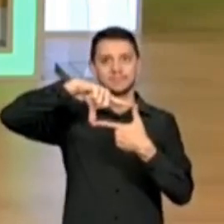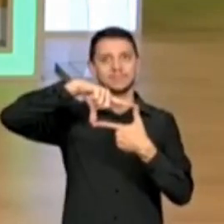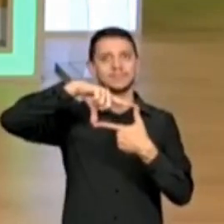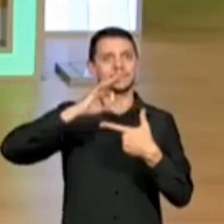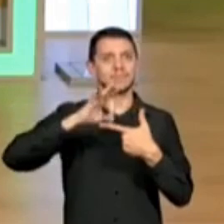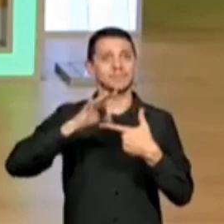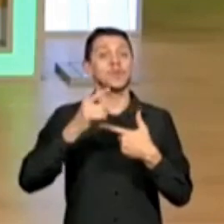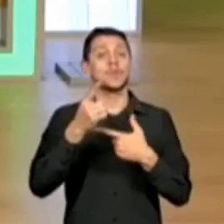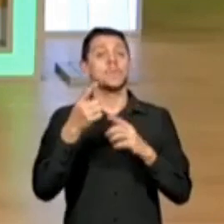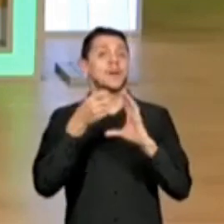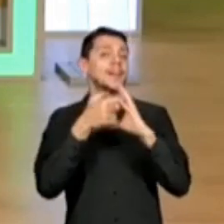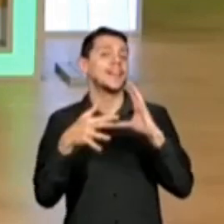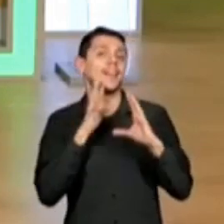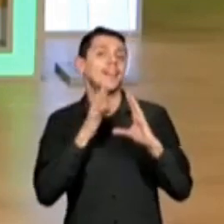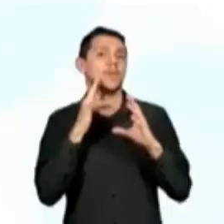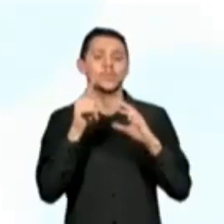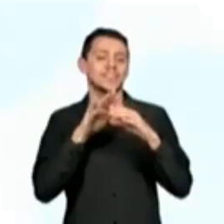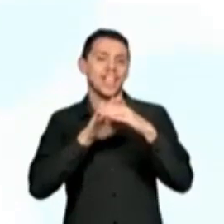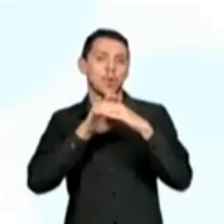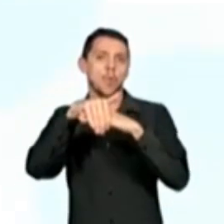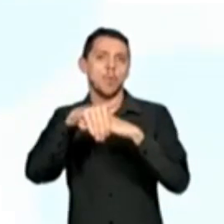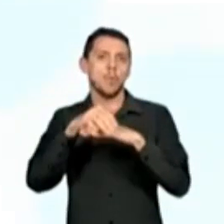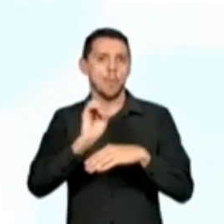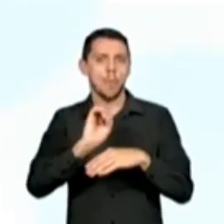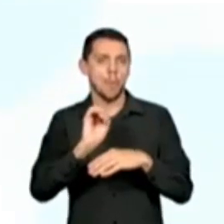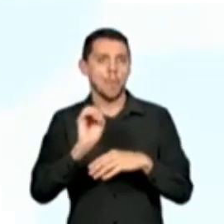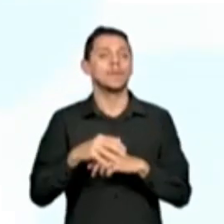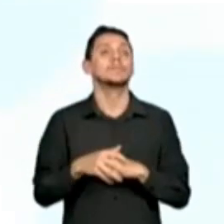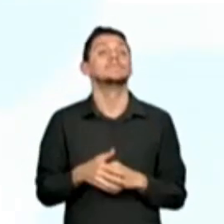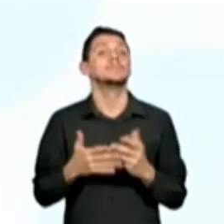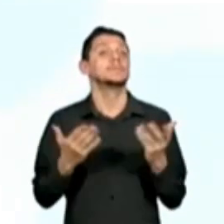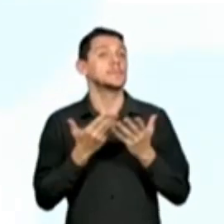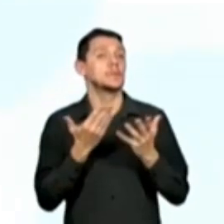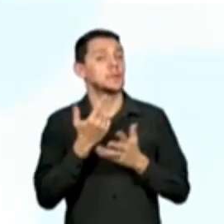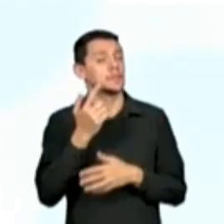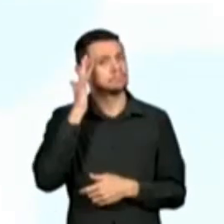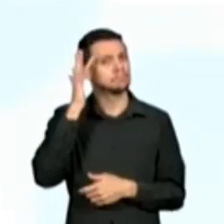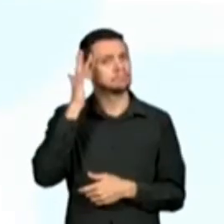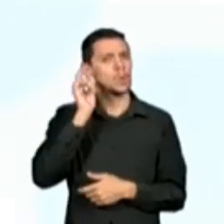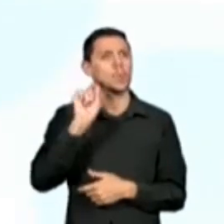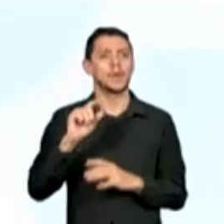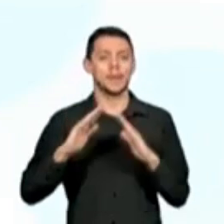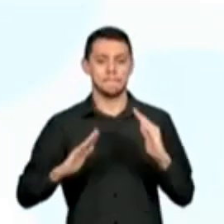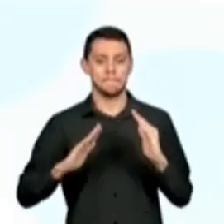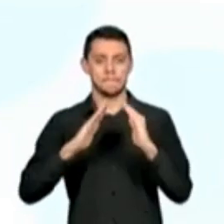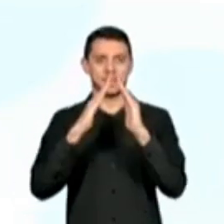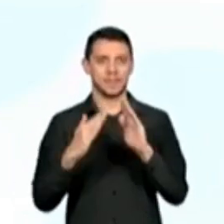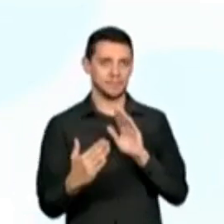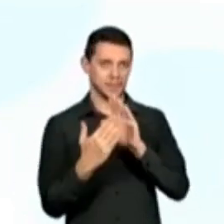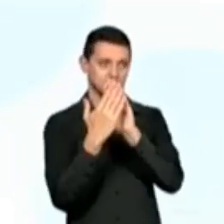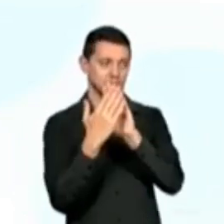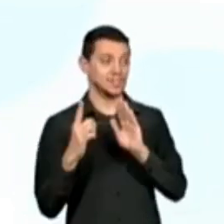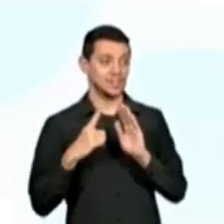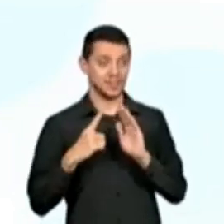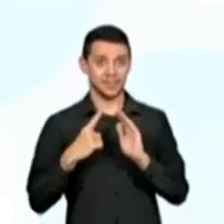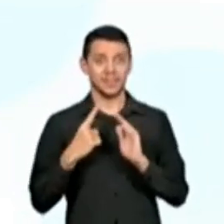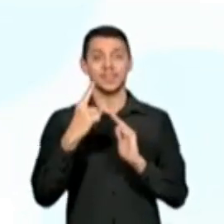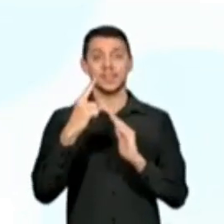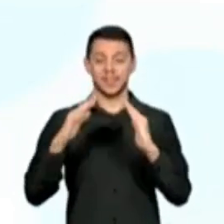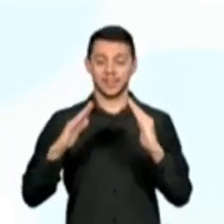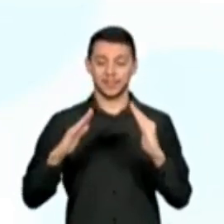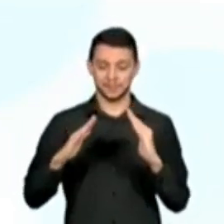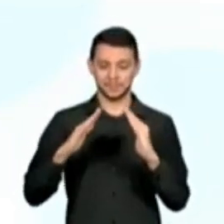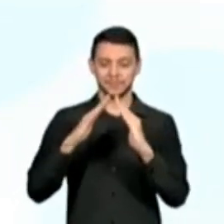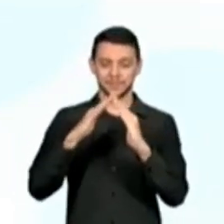Agora sobre a pirâmide. Possui uma ponta, que é o vértice, e também não